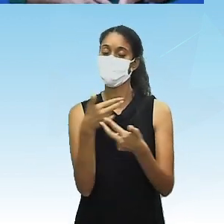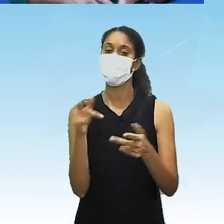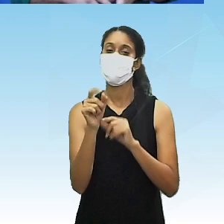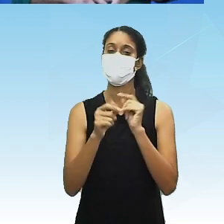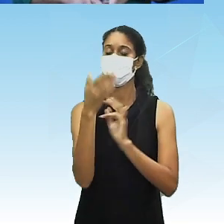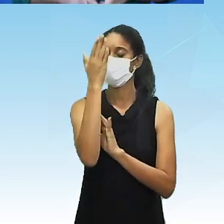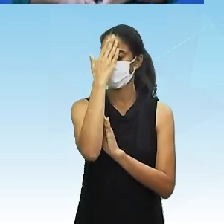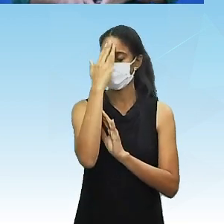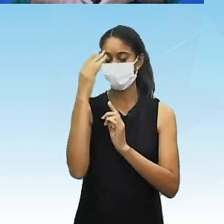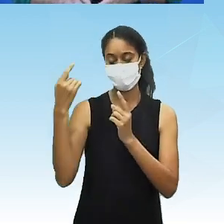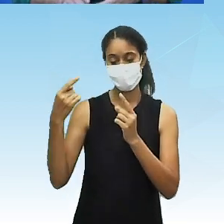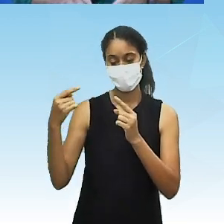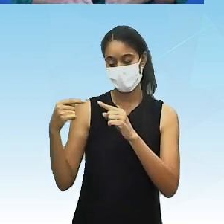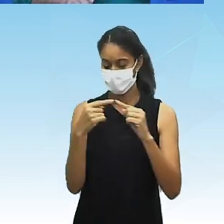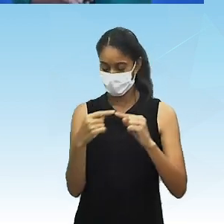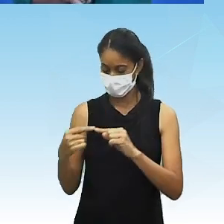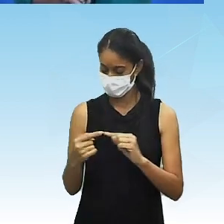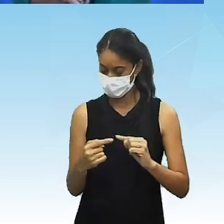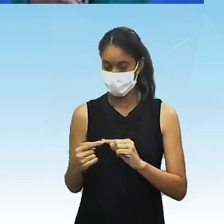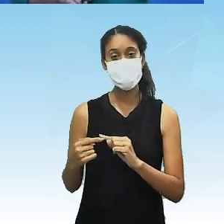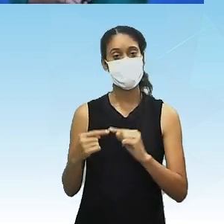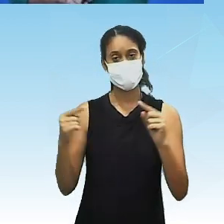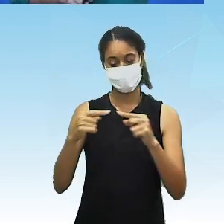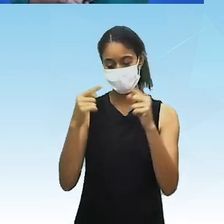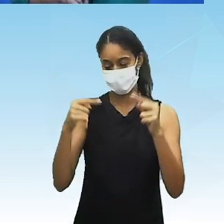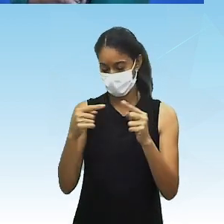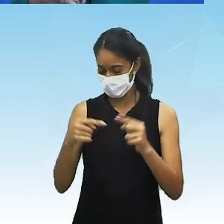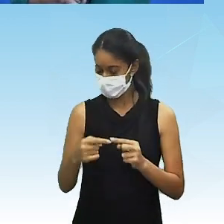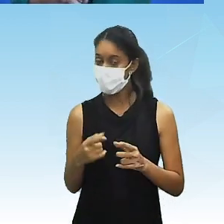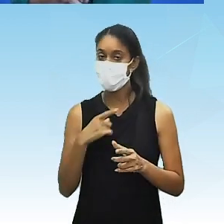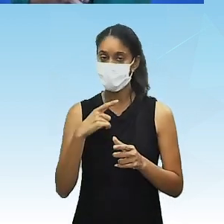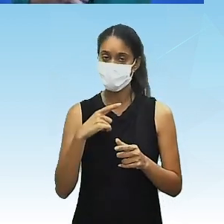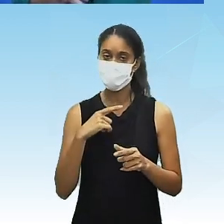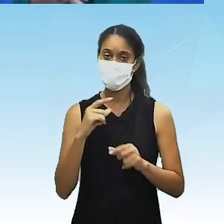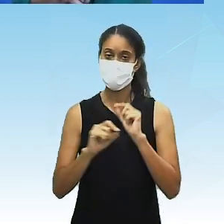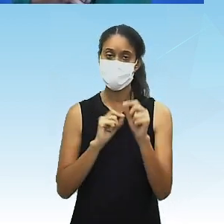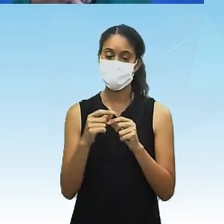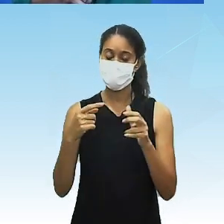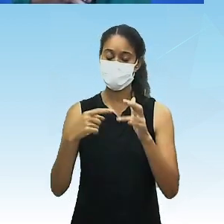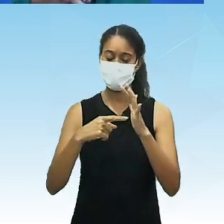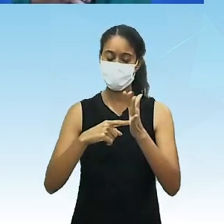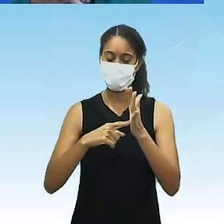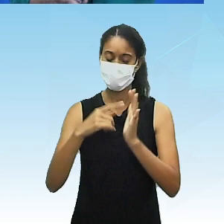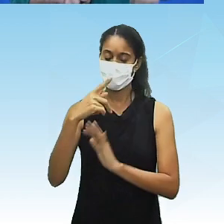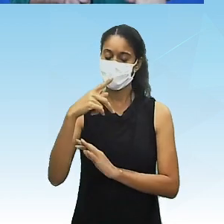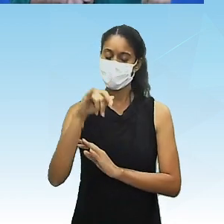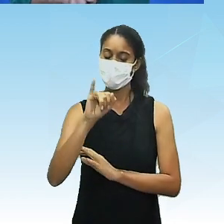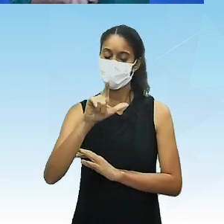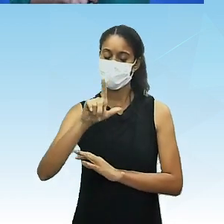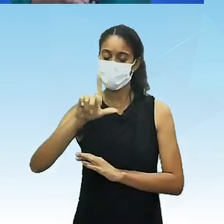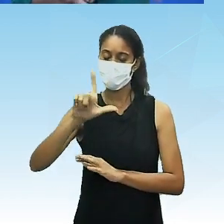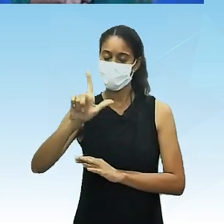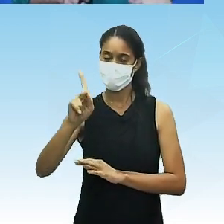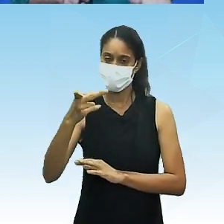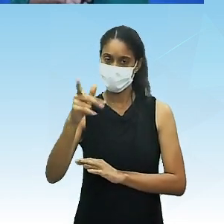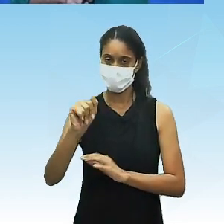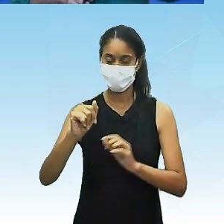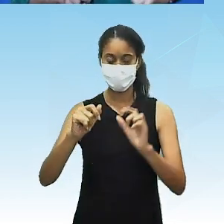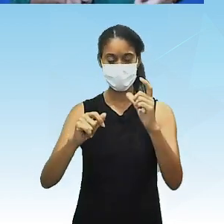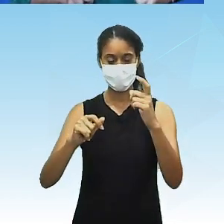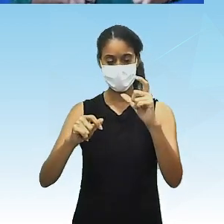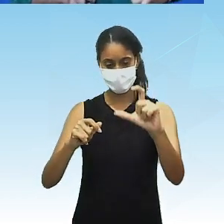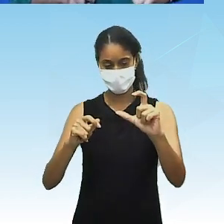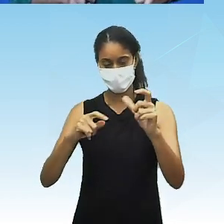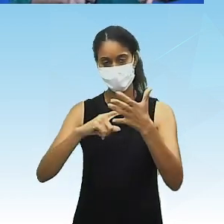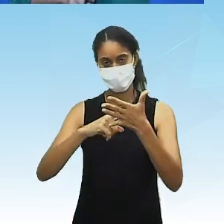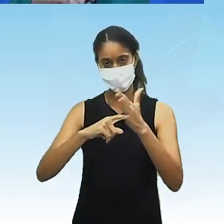as combinações que formam a pilha. Pilha é uma parte do assunto que a gente vai estudar aqui no terceiro ano de